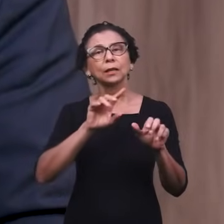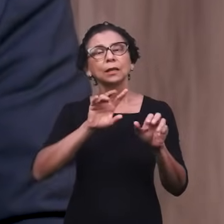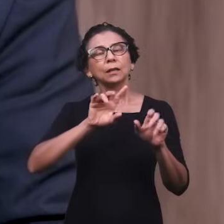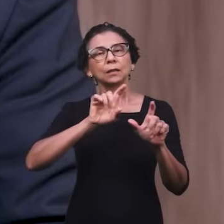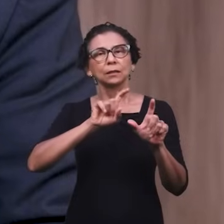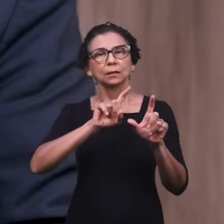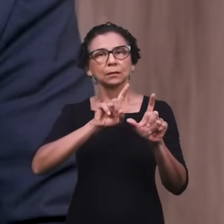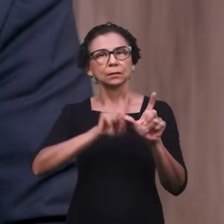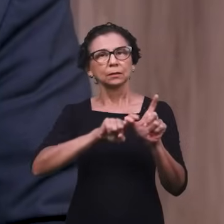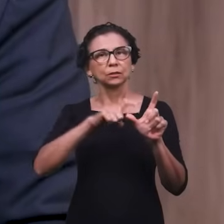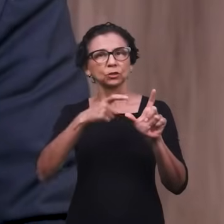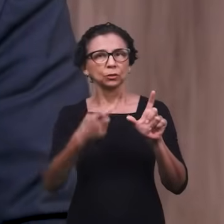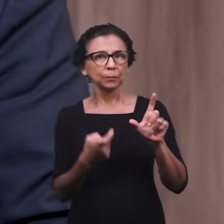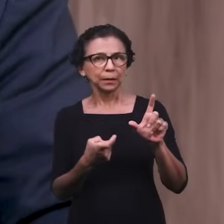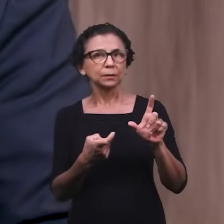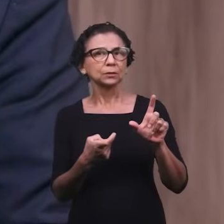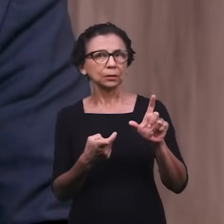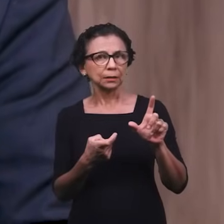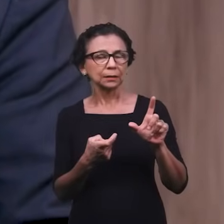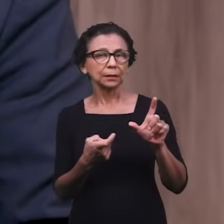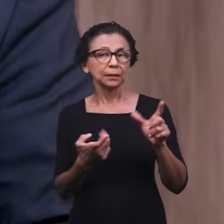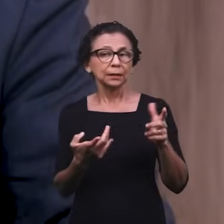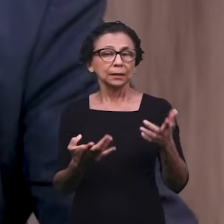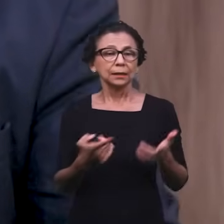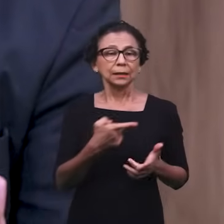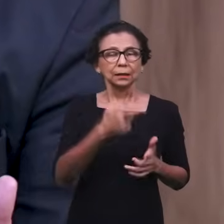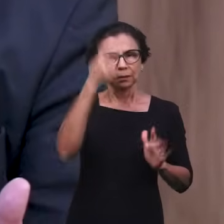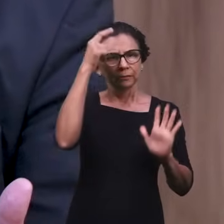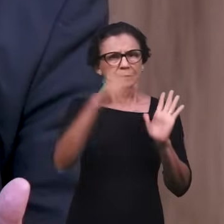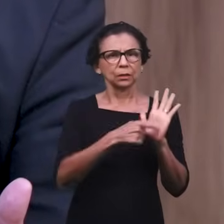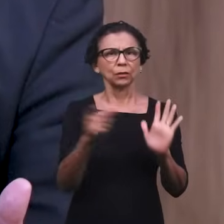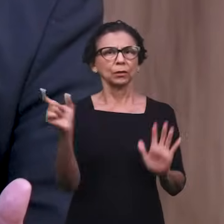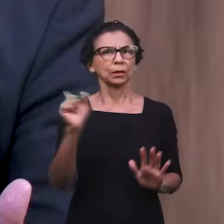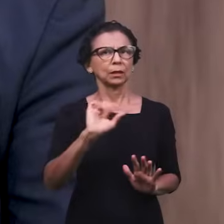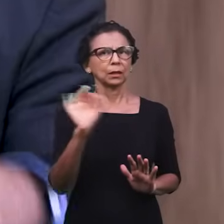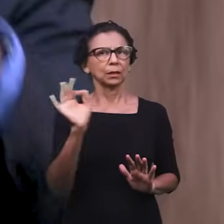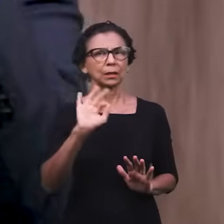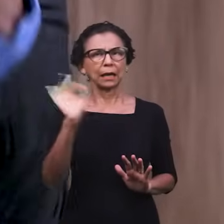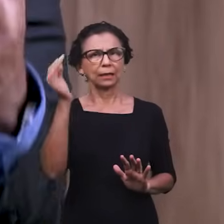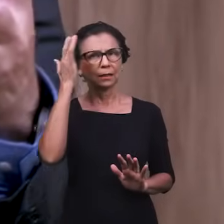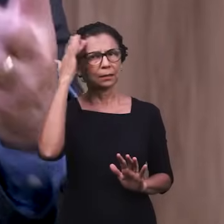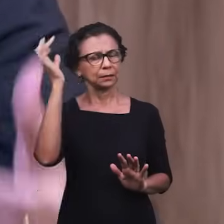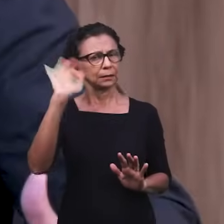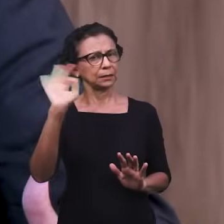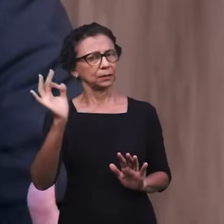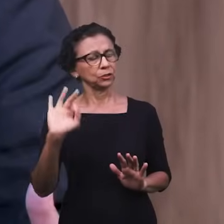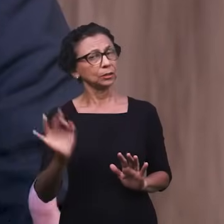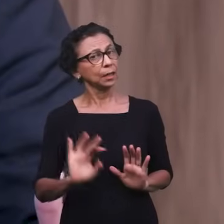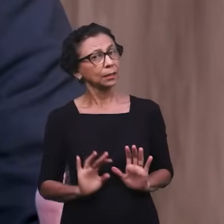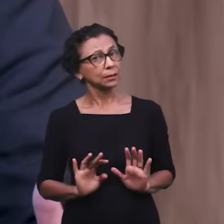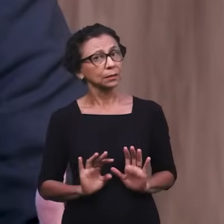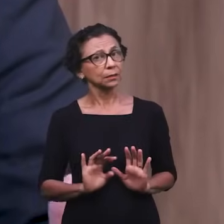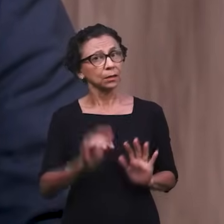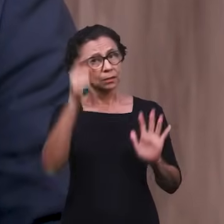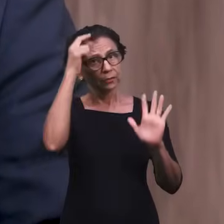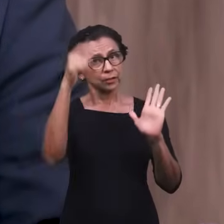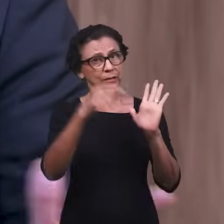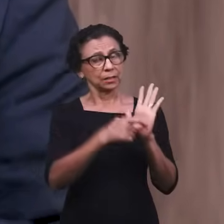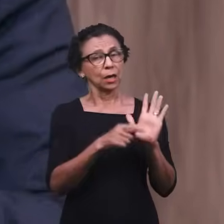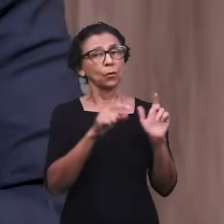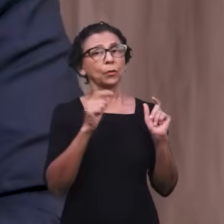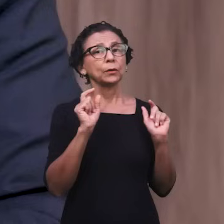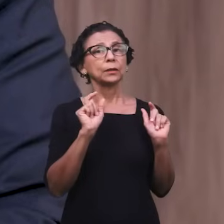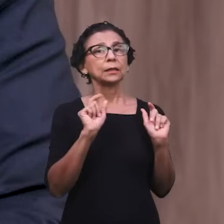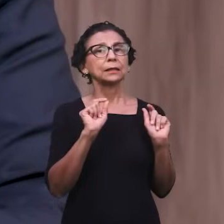Né? Talvez a inteligência artificial iria interpretar que o Senhor estaria exaltando a traição.